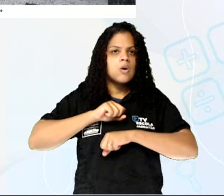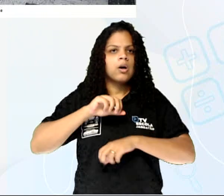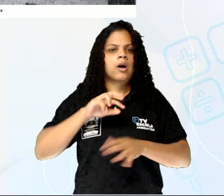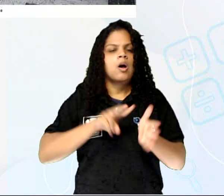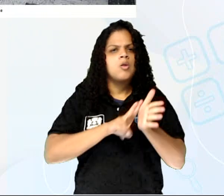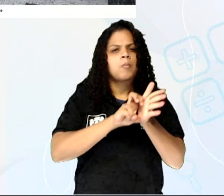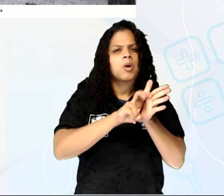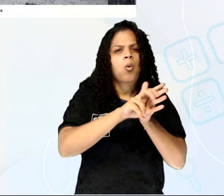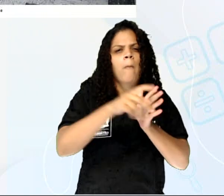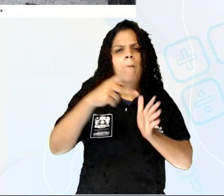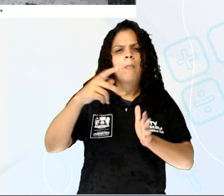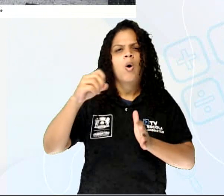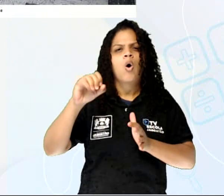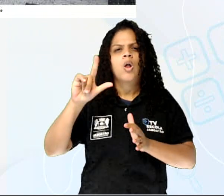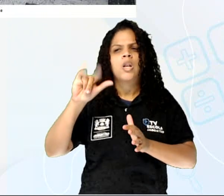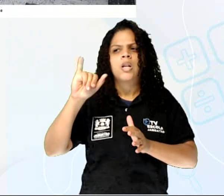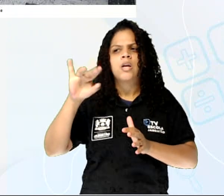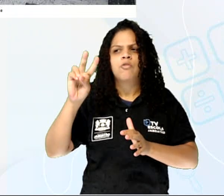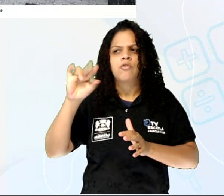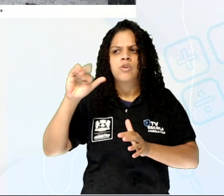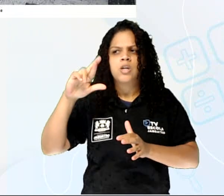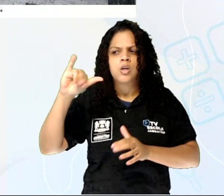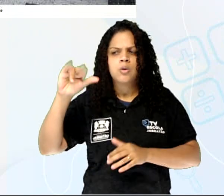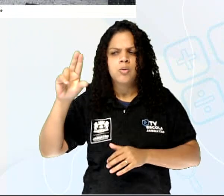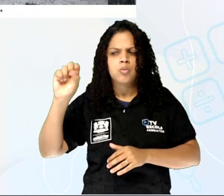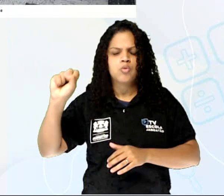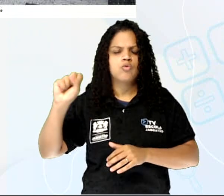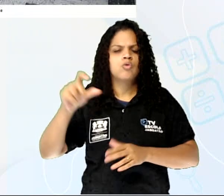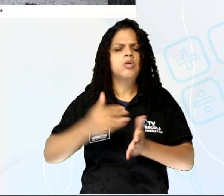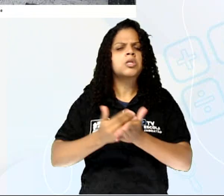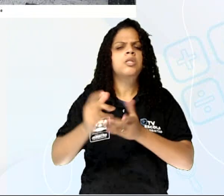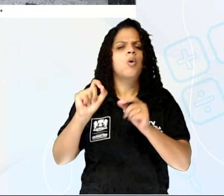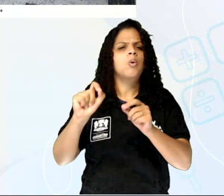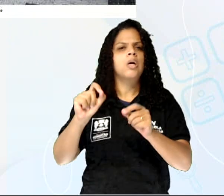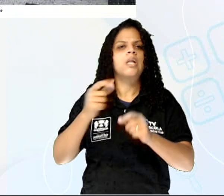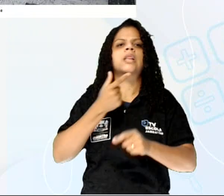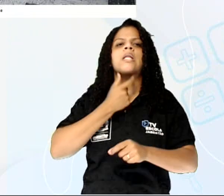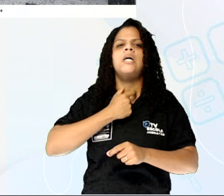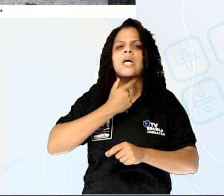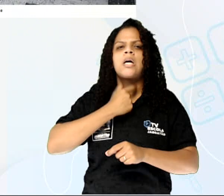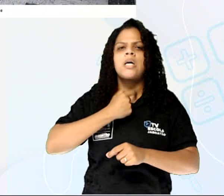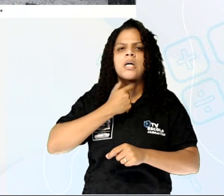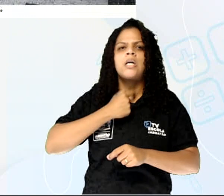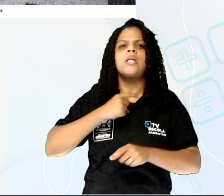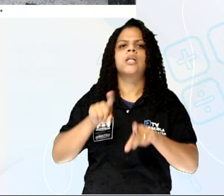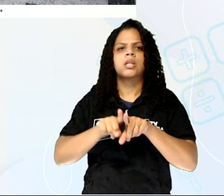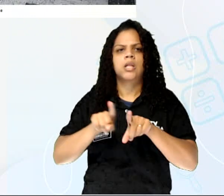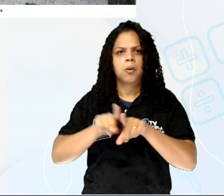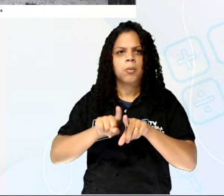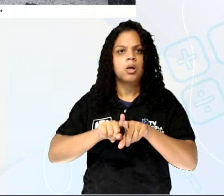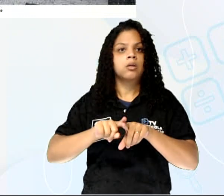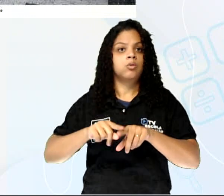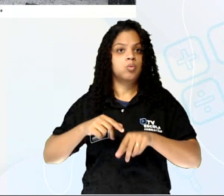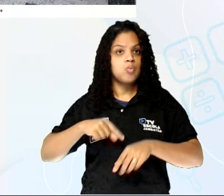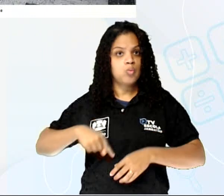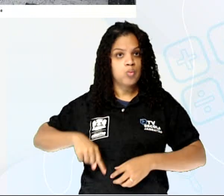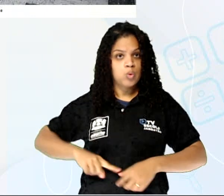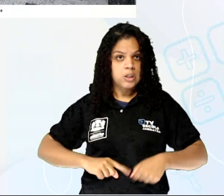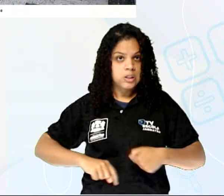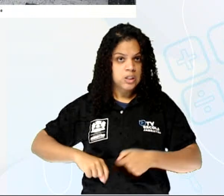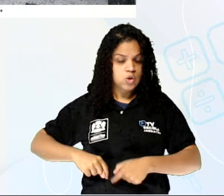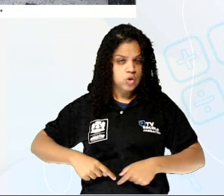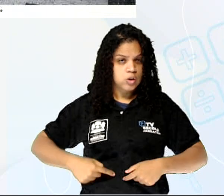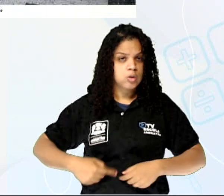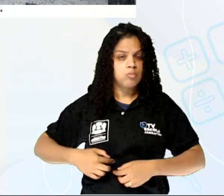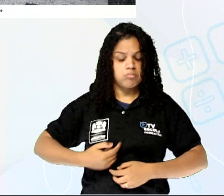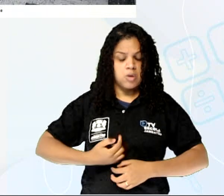vírus começa pela garganta ou nos intestinos, locais por onde o vírus penetra no organismo. Dali, alcança